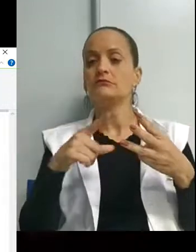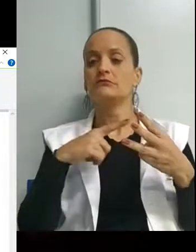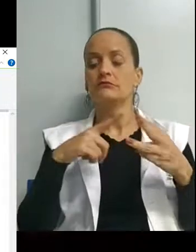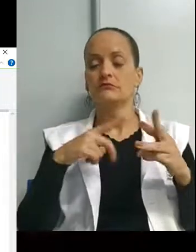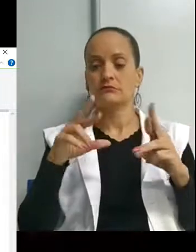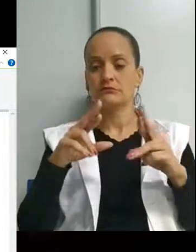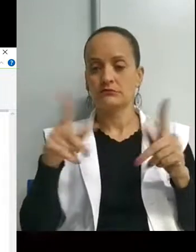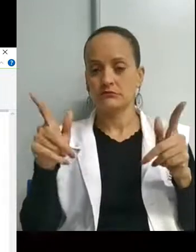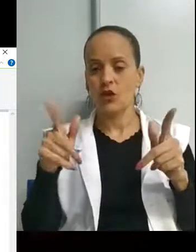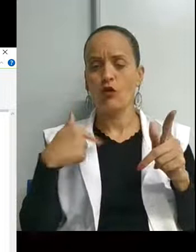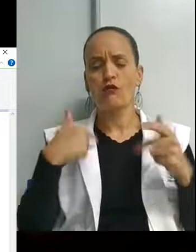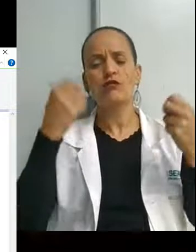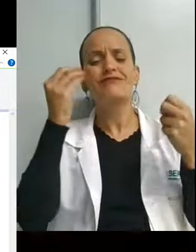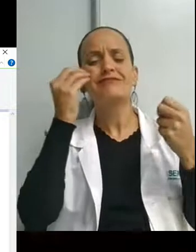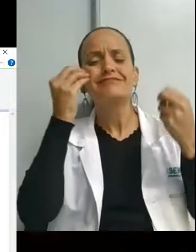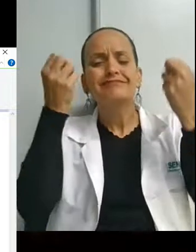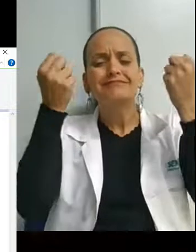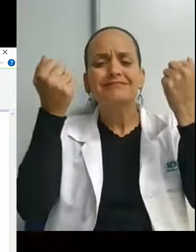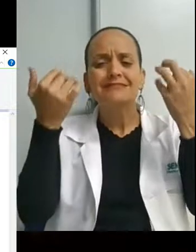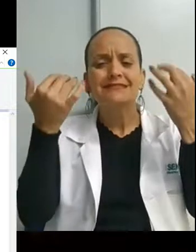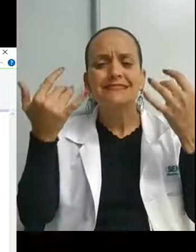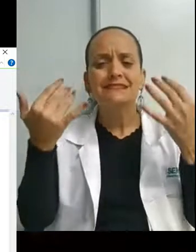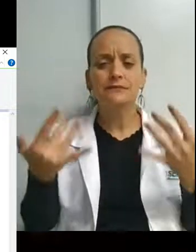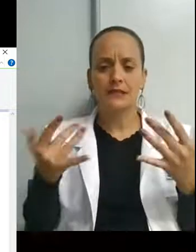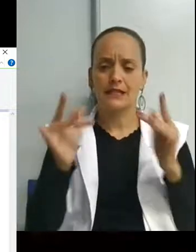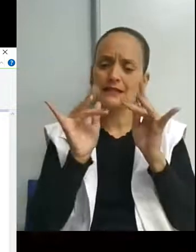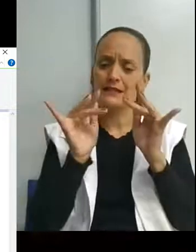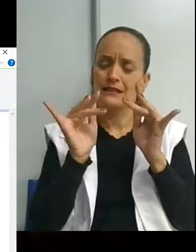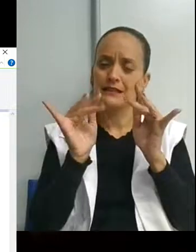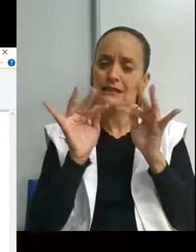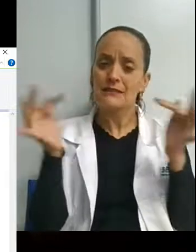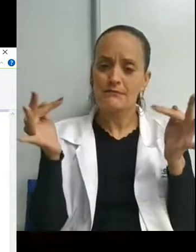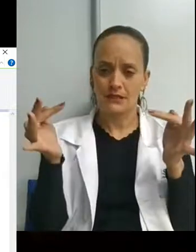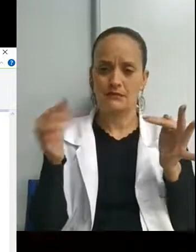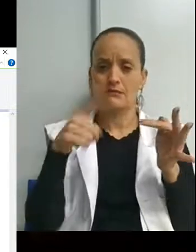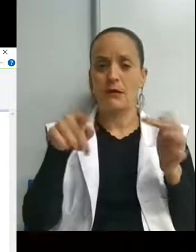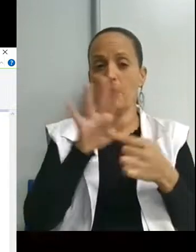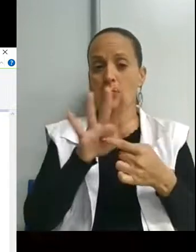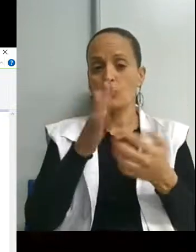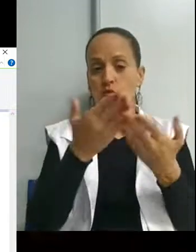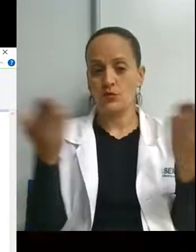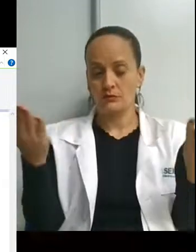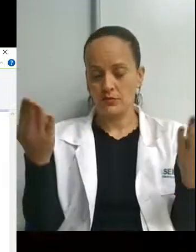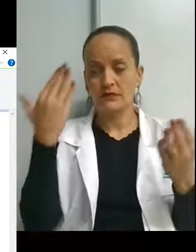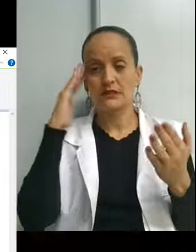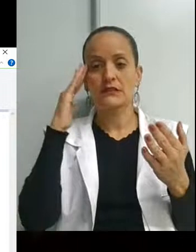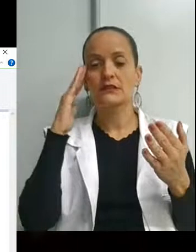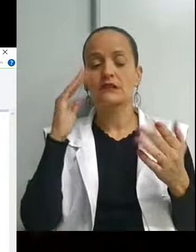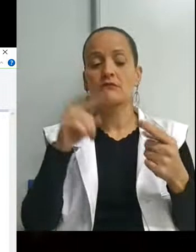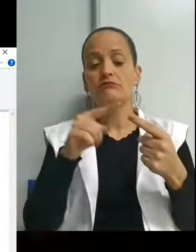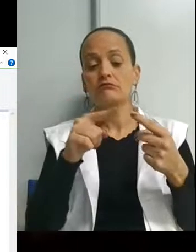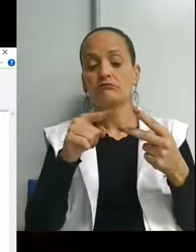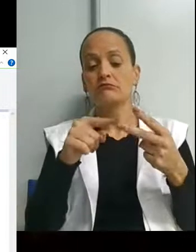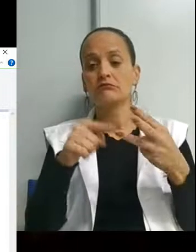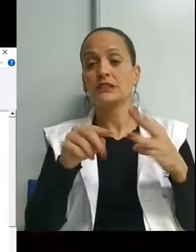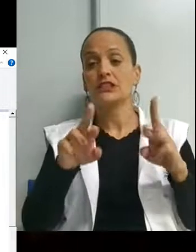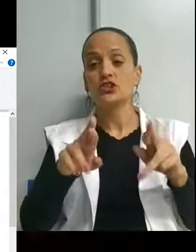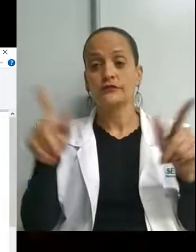forma bem rápida para vocês, né? Só para poder mostrar a diferença entre elas, tudo